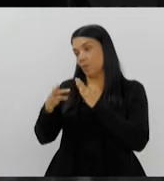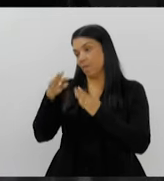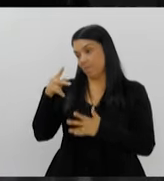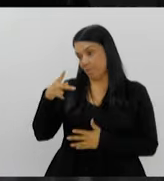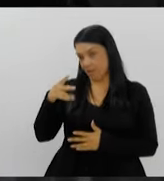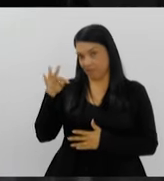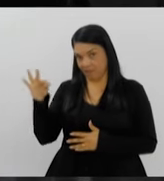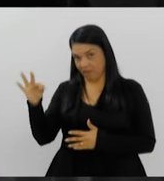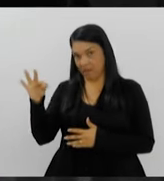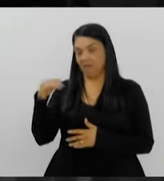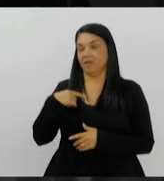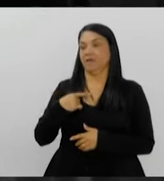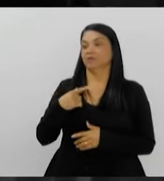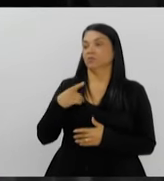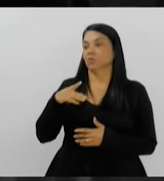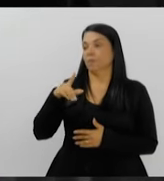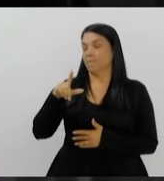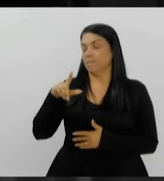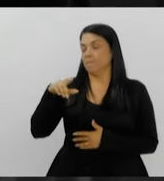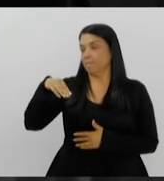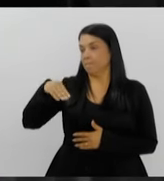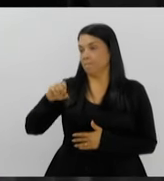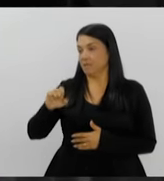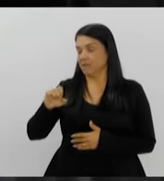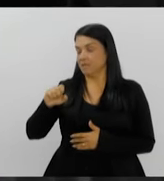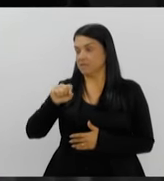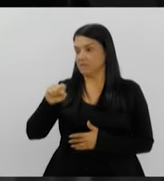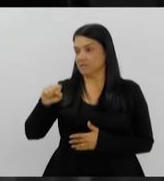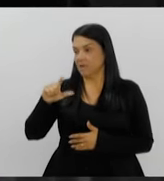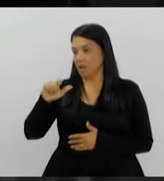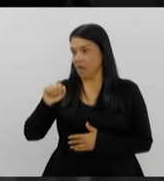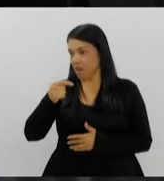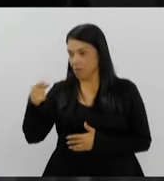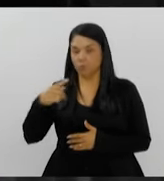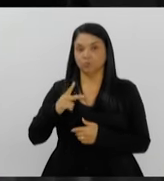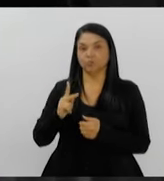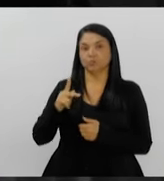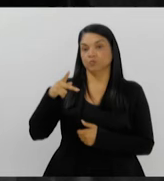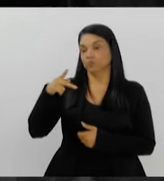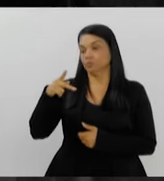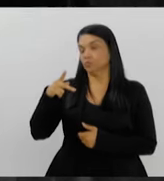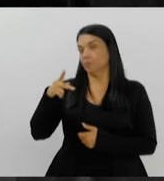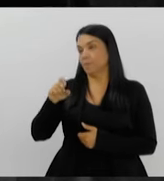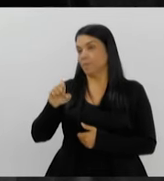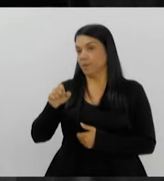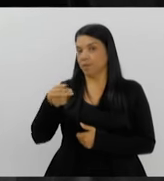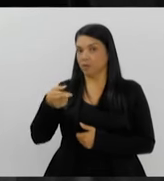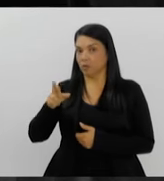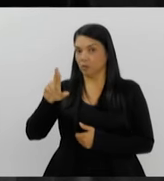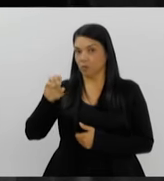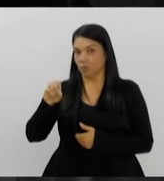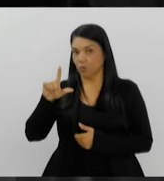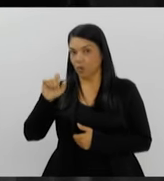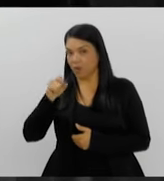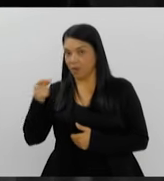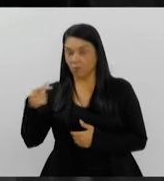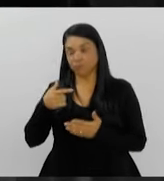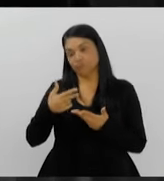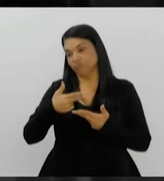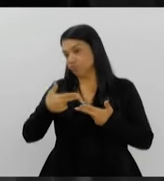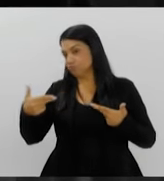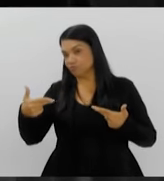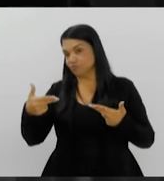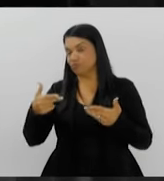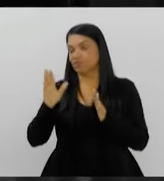mensalão do petrolão e falei um pouco de todas as roubalheiras que o Partido dos Trabalhadores já promoveu no Brasil